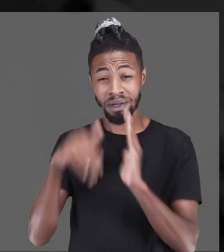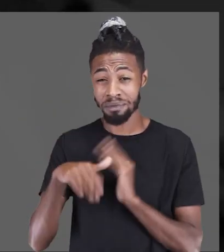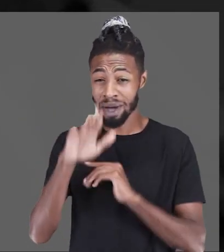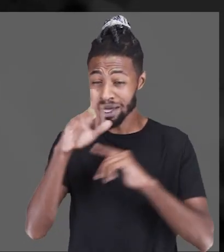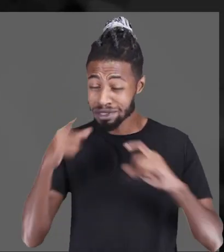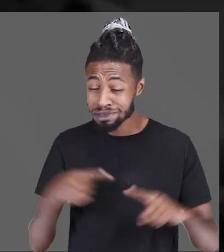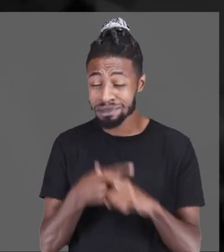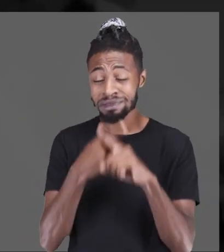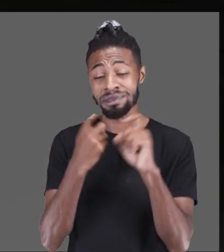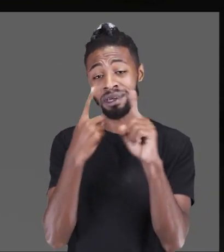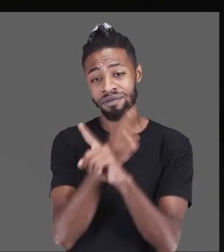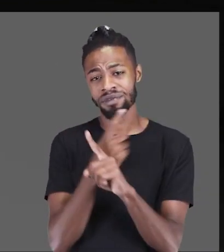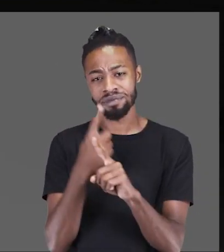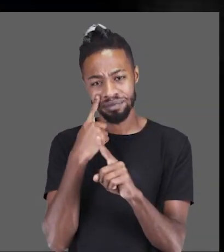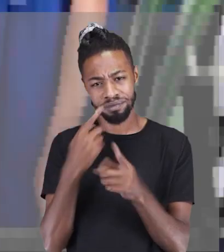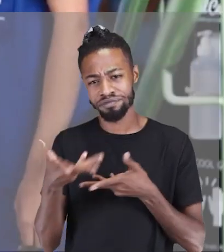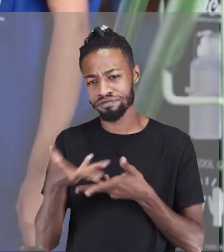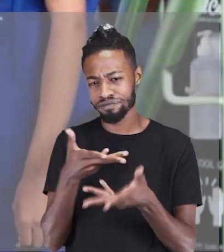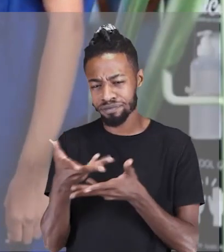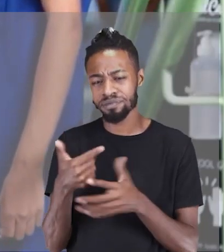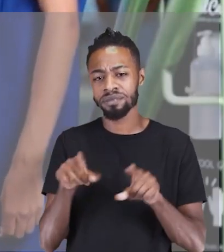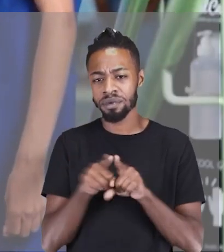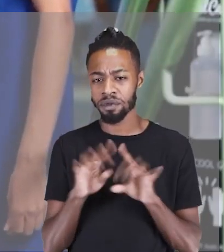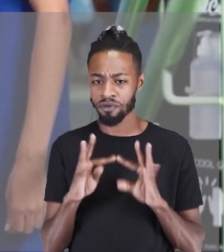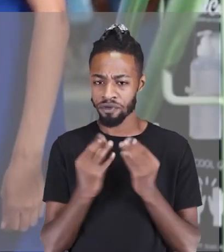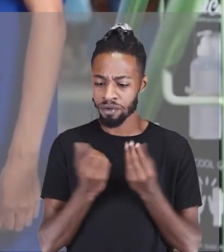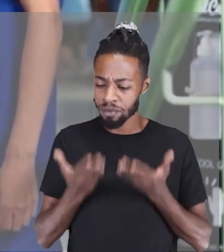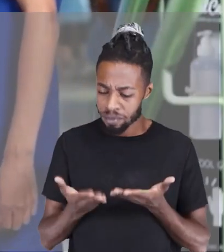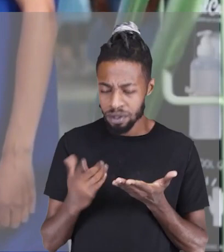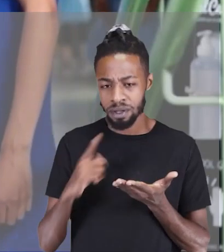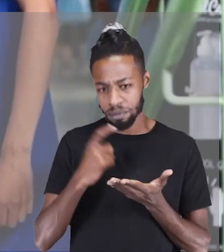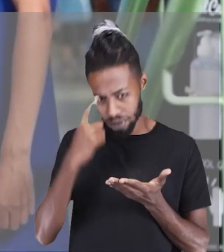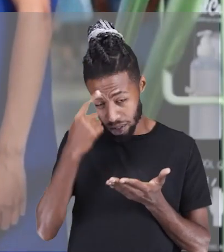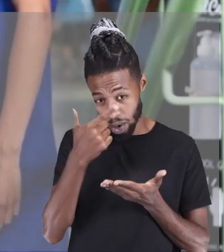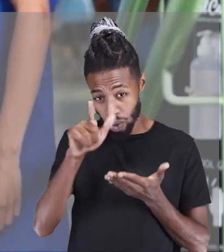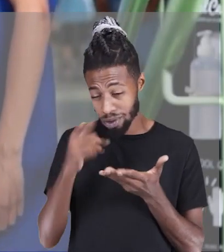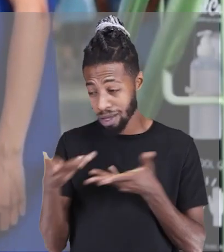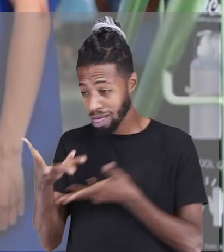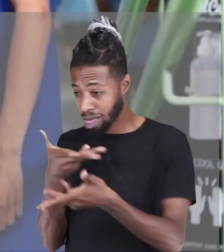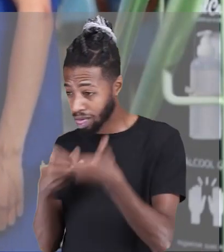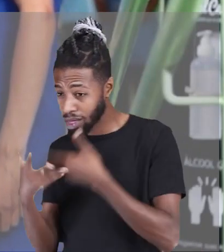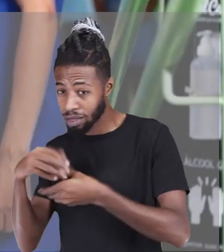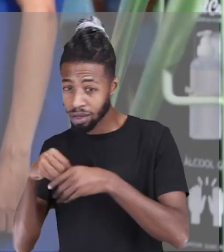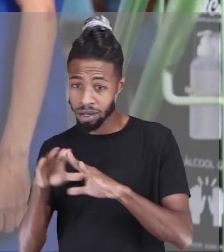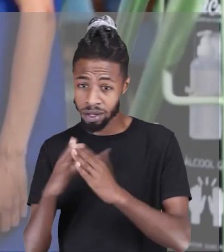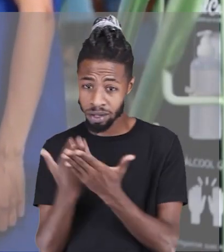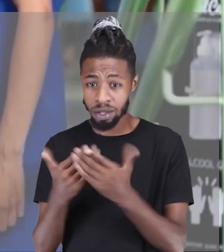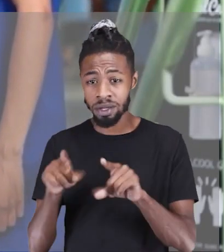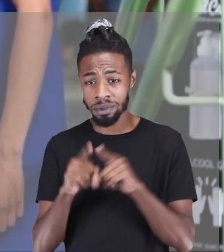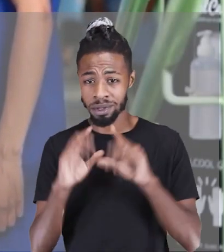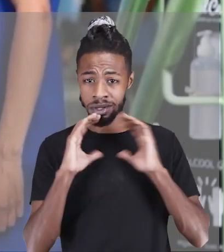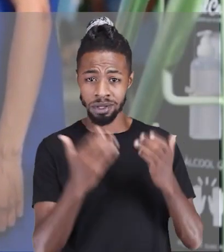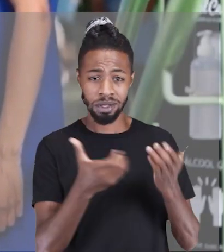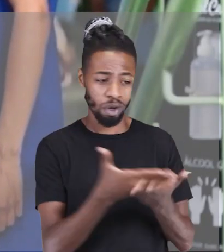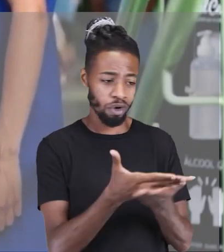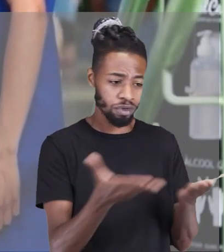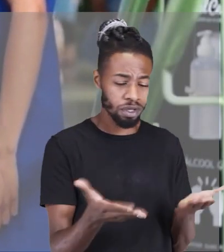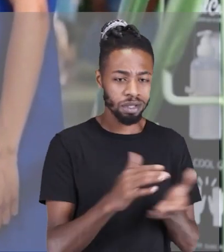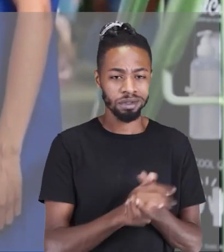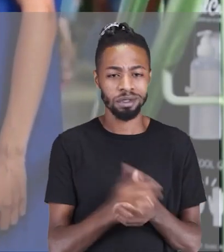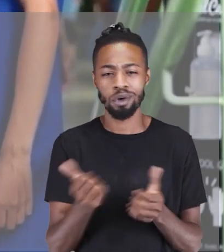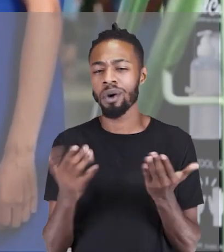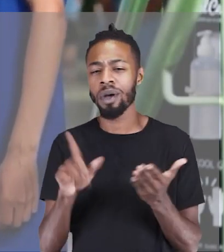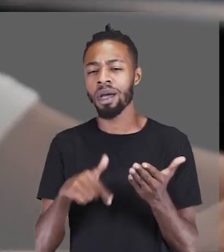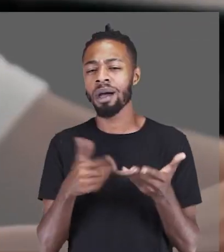mais desafios para essa relação. Para além da relação familiar, também é preciso considerar outras relações existentes na escola e